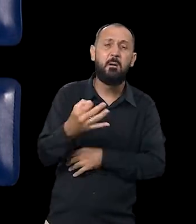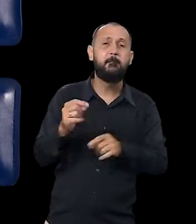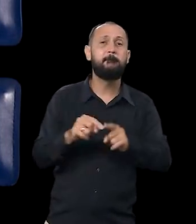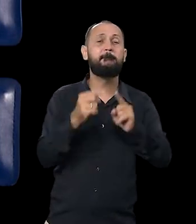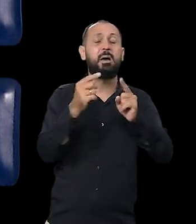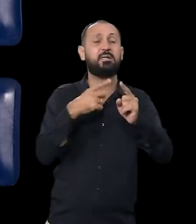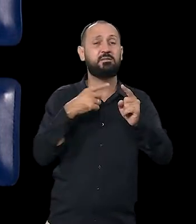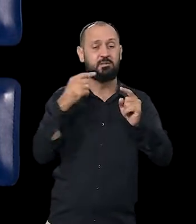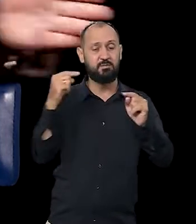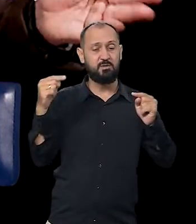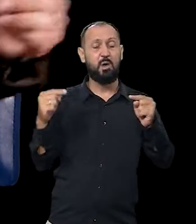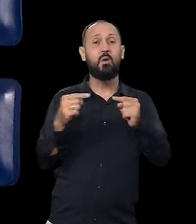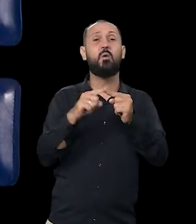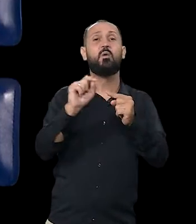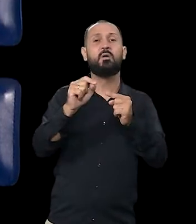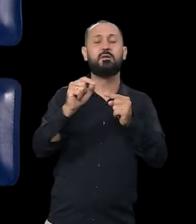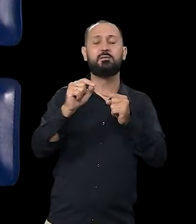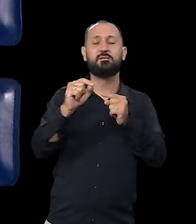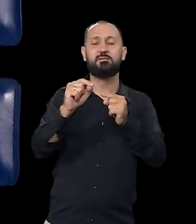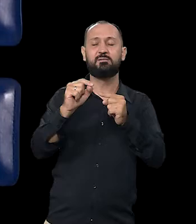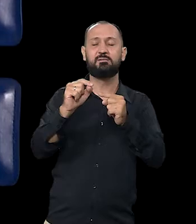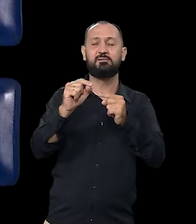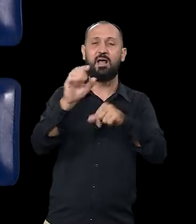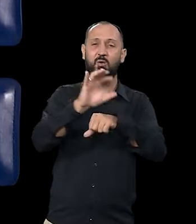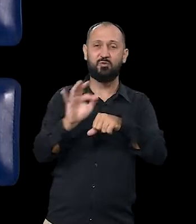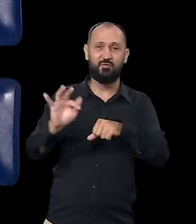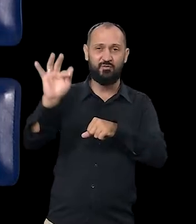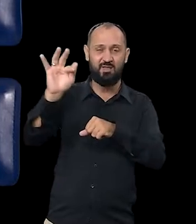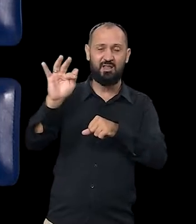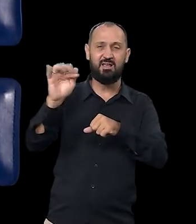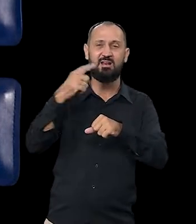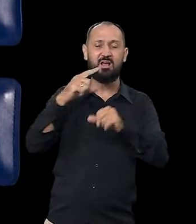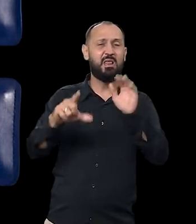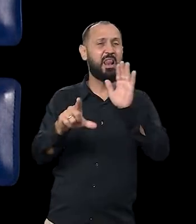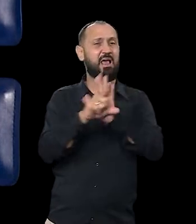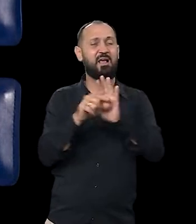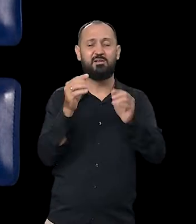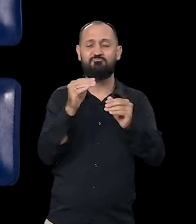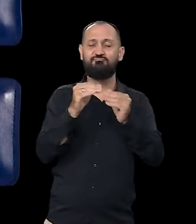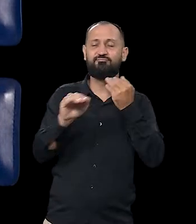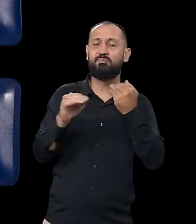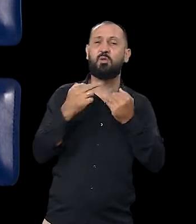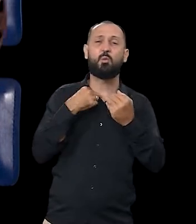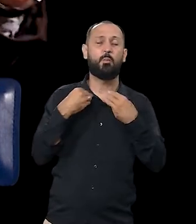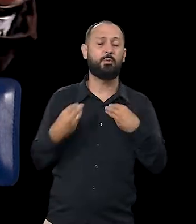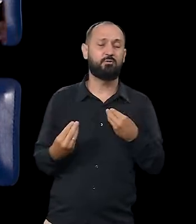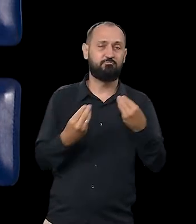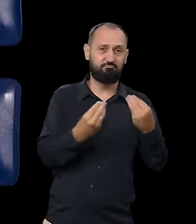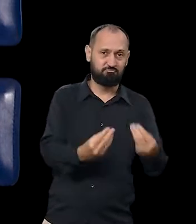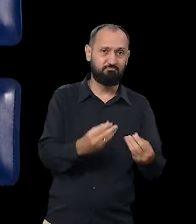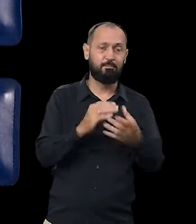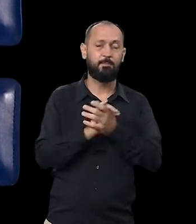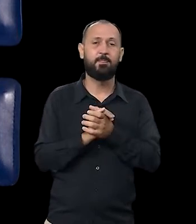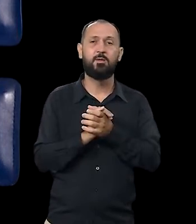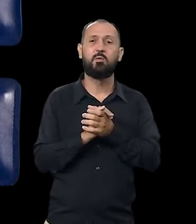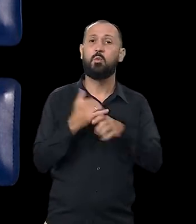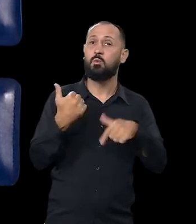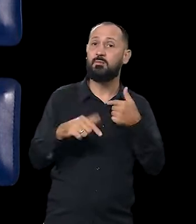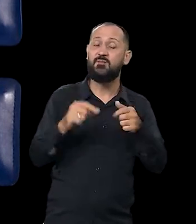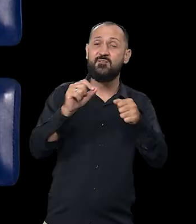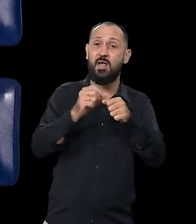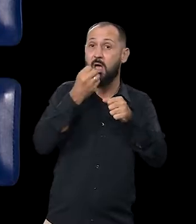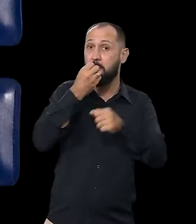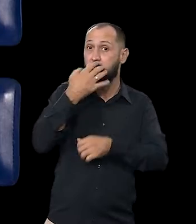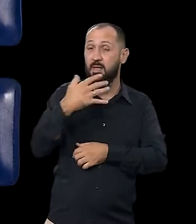eles, do ponto de vista da constitucionalidade, da legalidade, ele não pode tramitar. O trabalho bem realizado